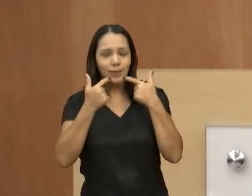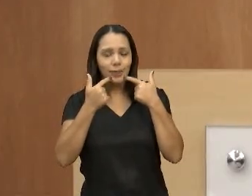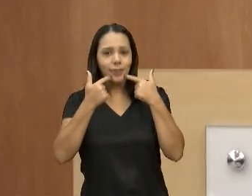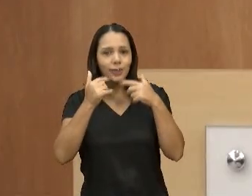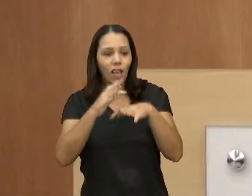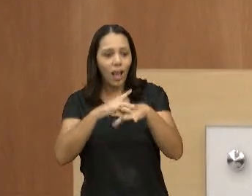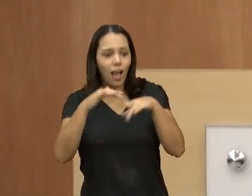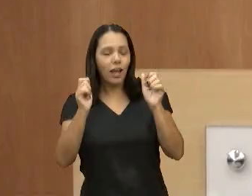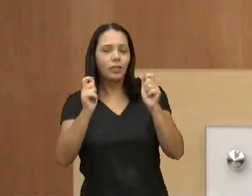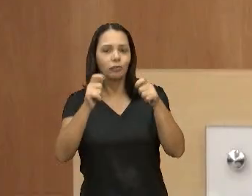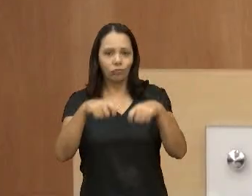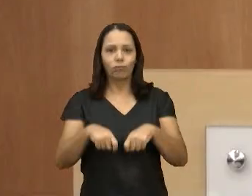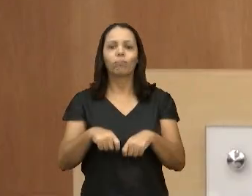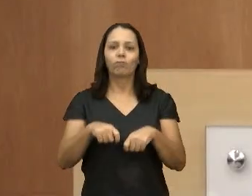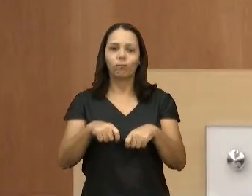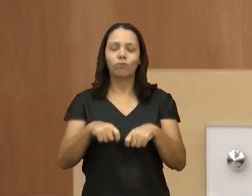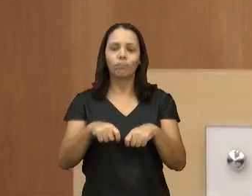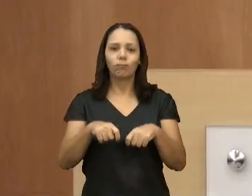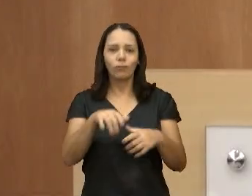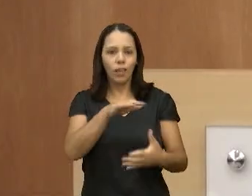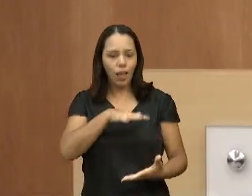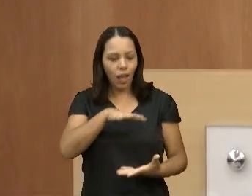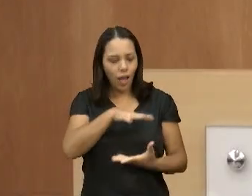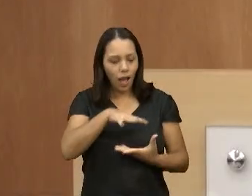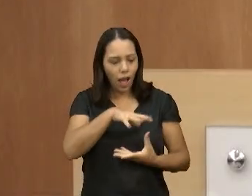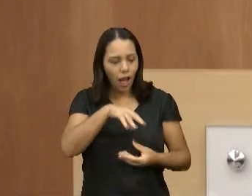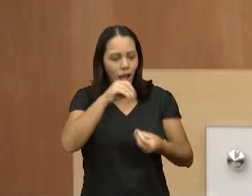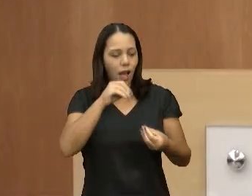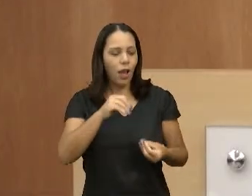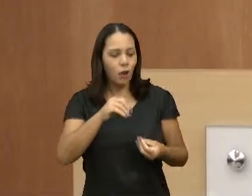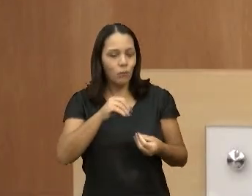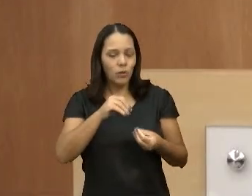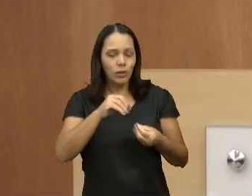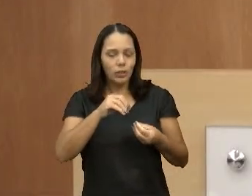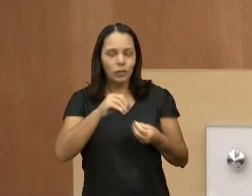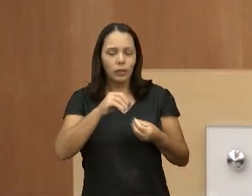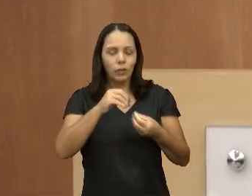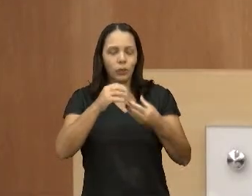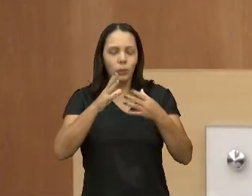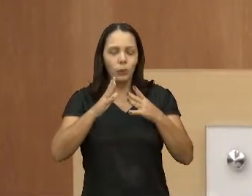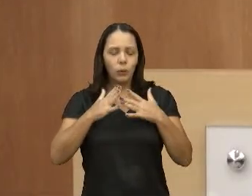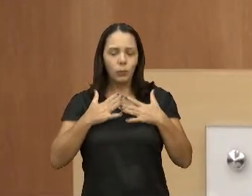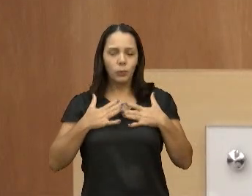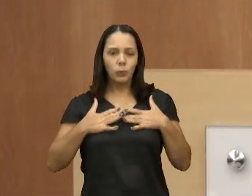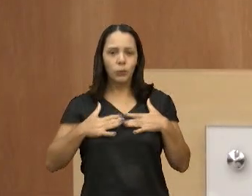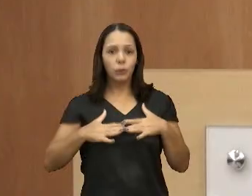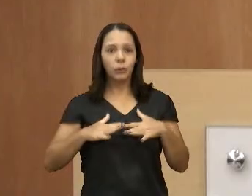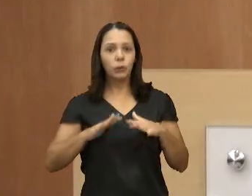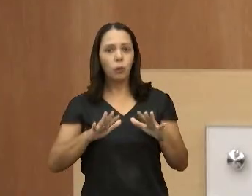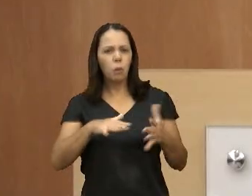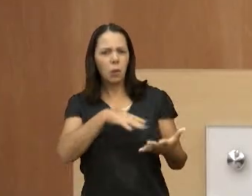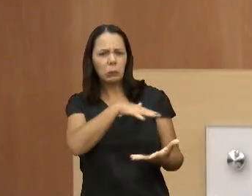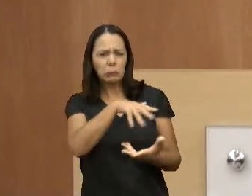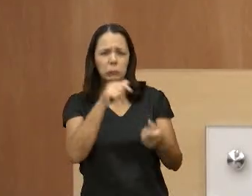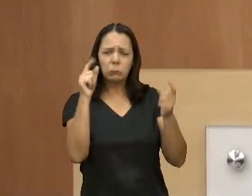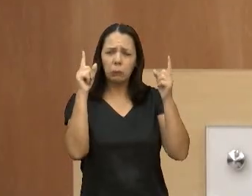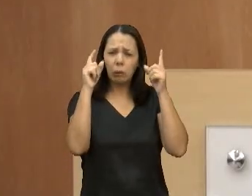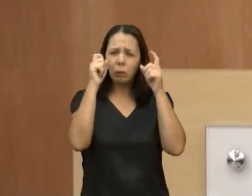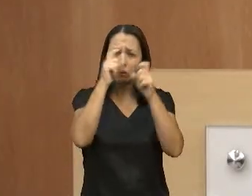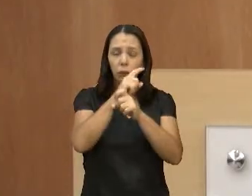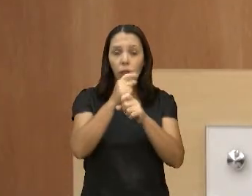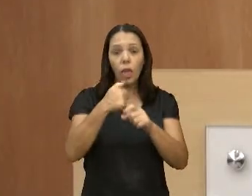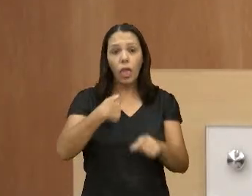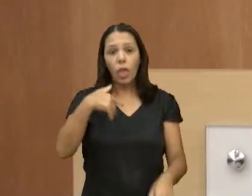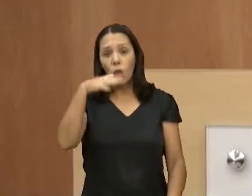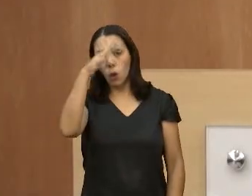cura. É o respiro da alma quando o mundo pesa demais. Com a palhaçaria, eu aprendi que